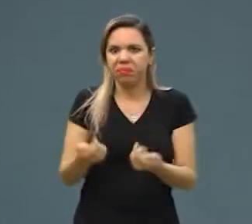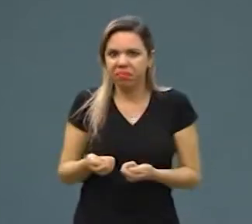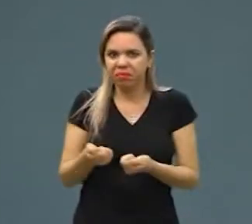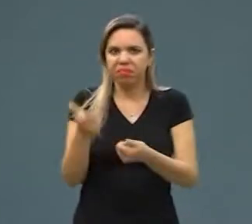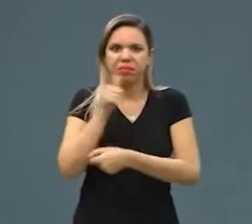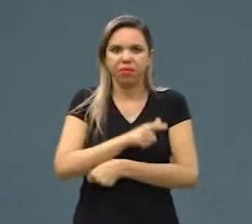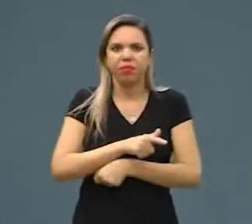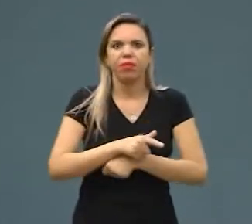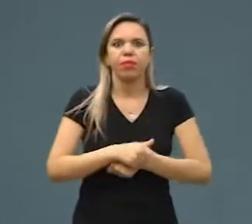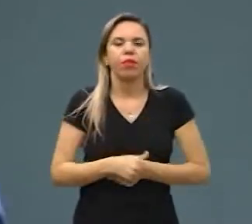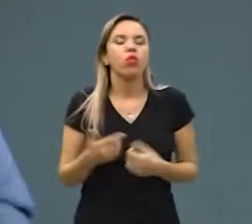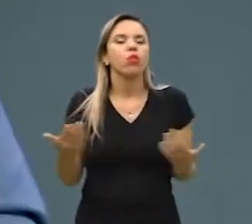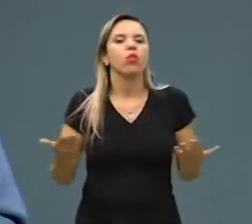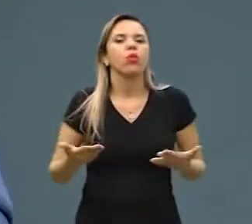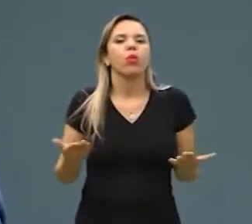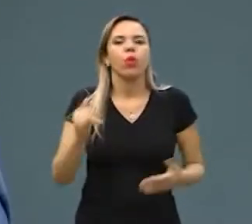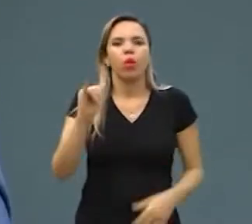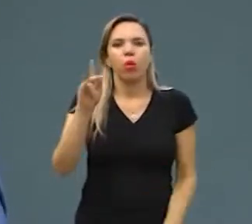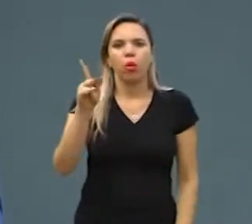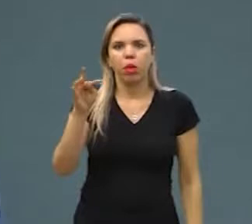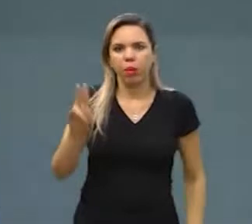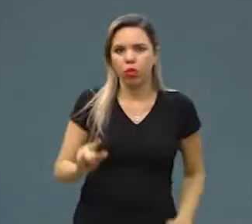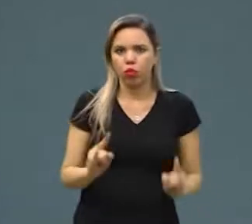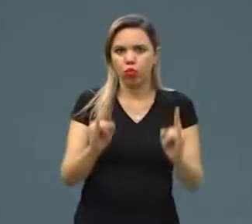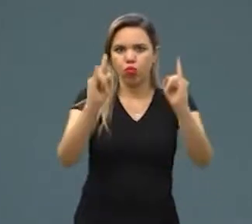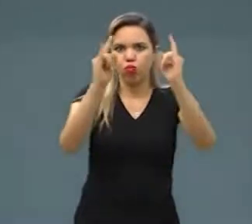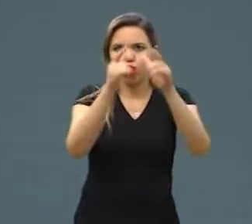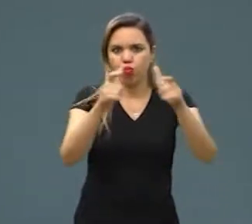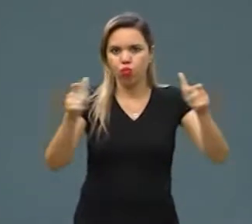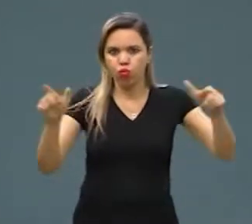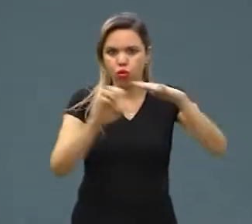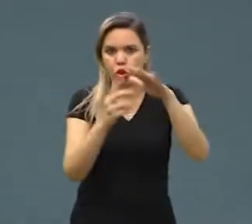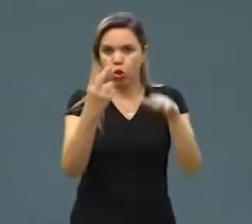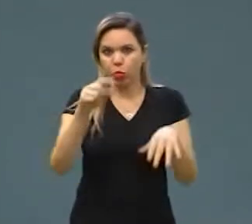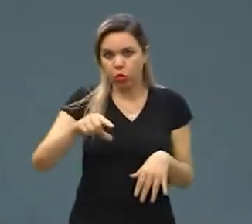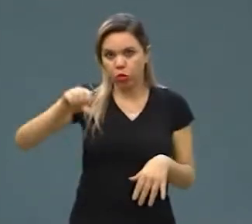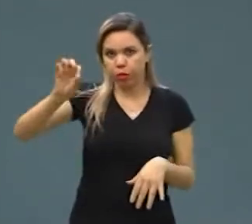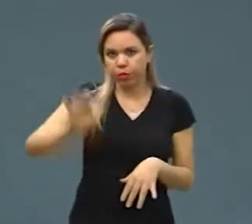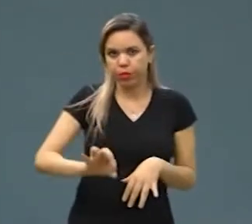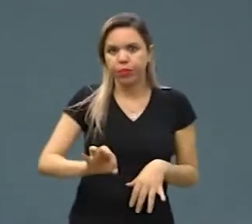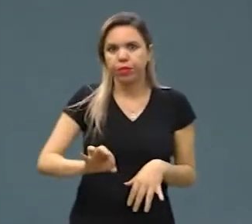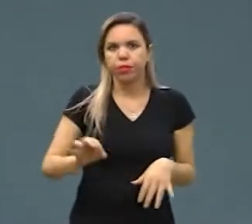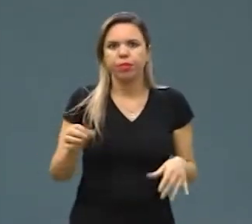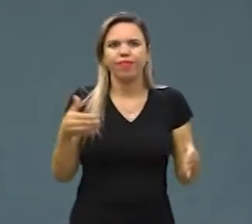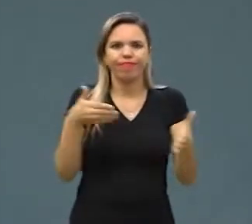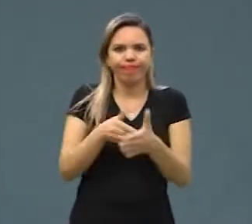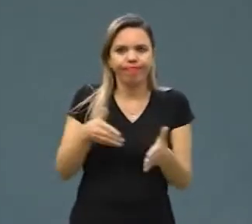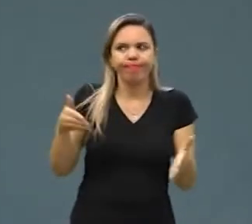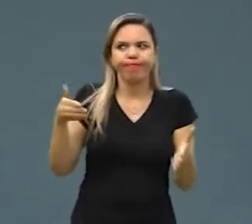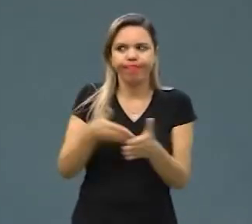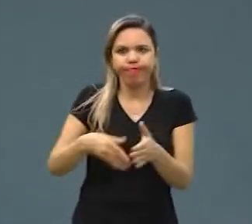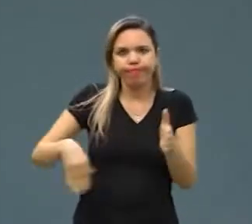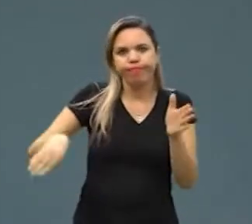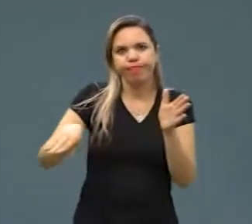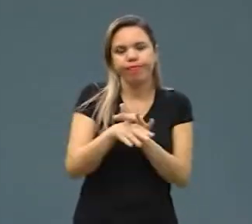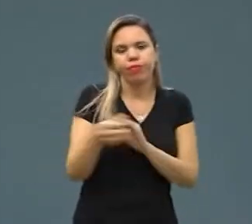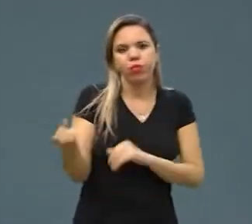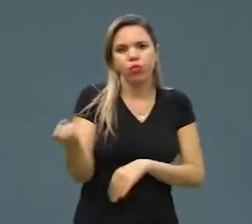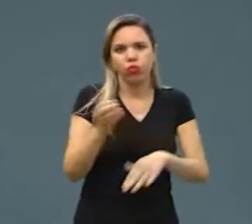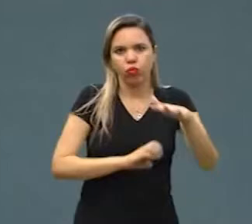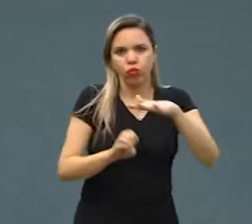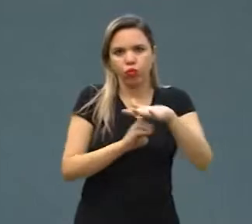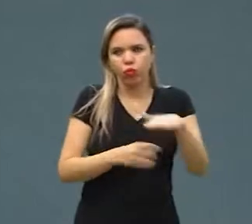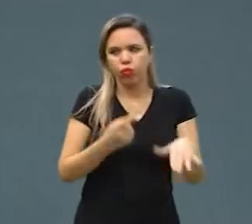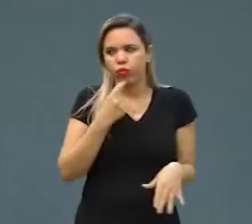vão ser beneficiadas. Hoje, o IPTU de galpão em 2,9%, ele dificulta a chegada de